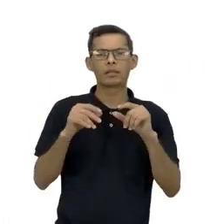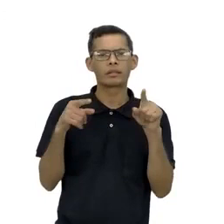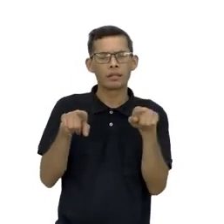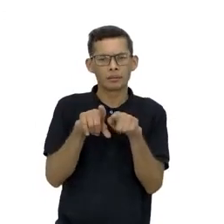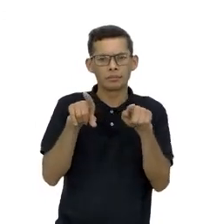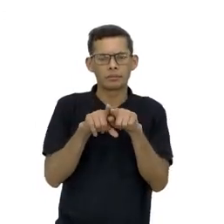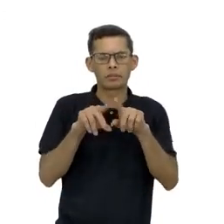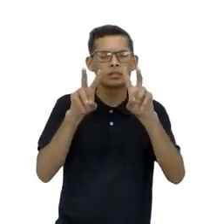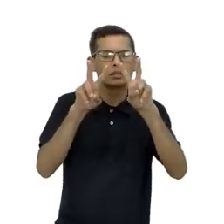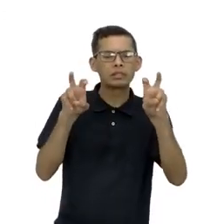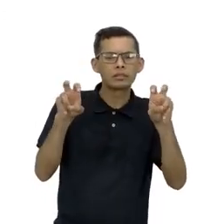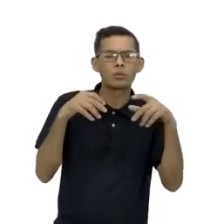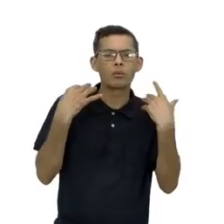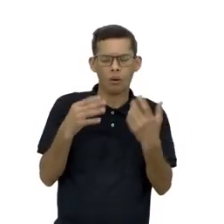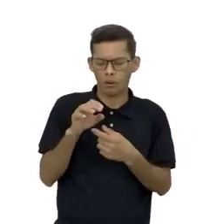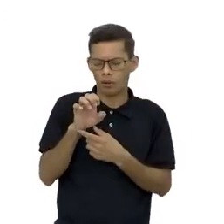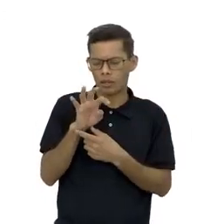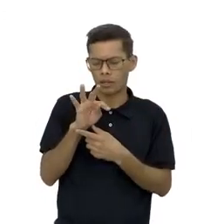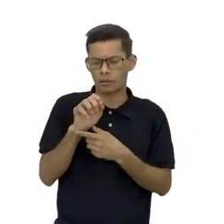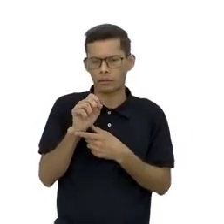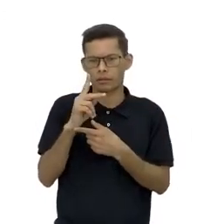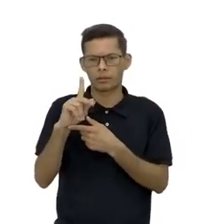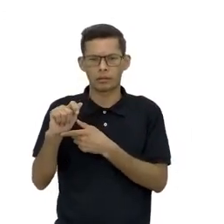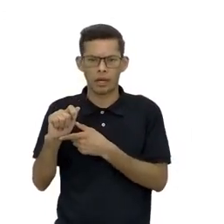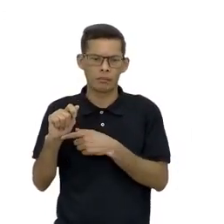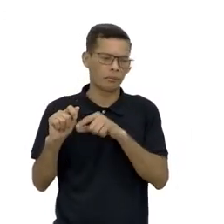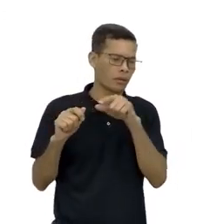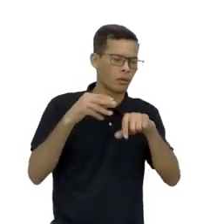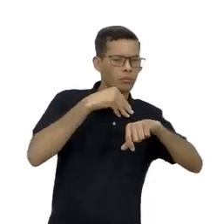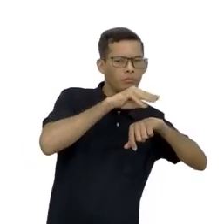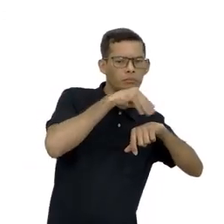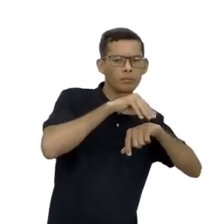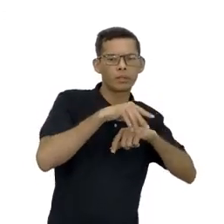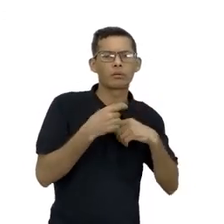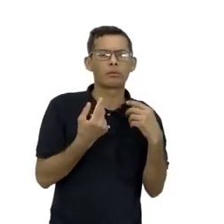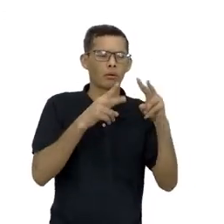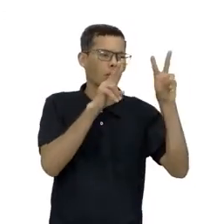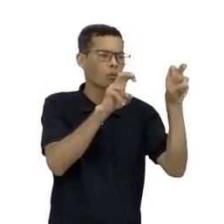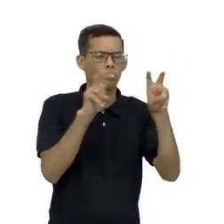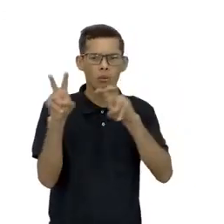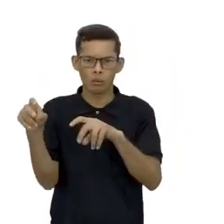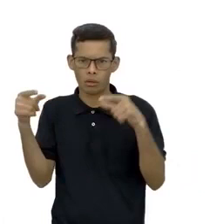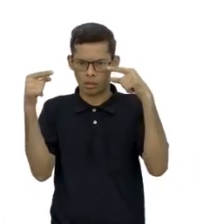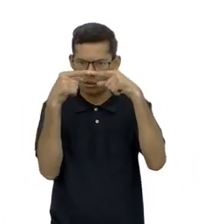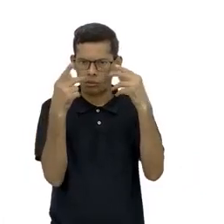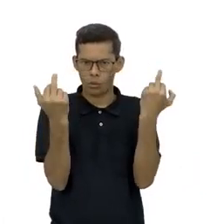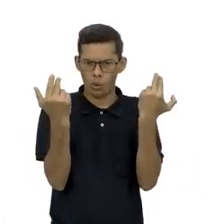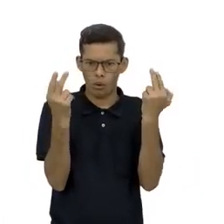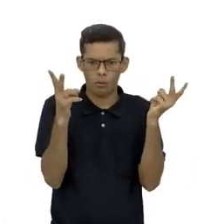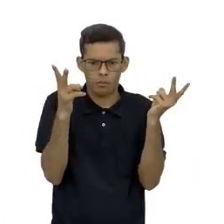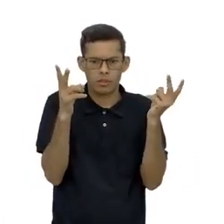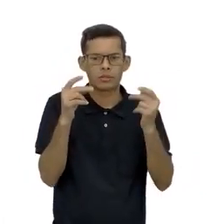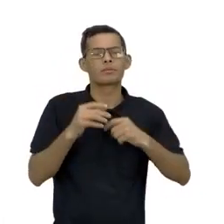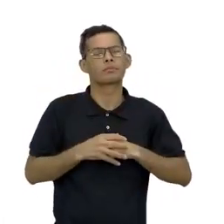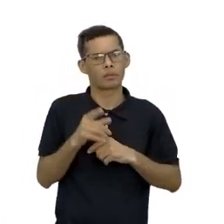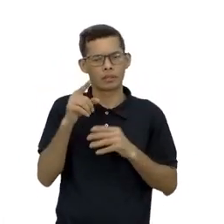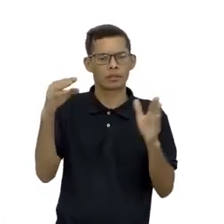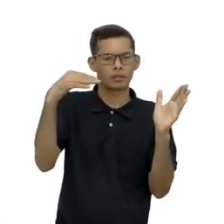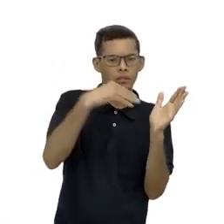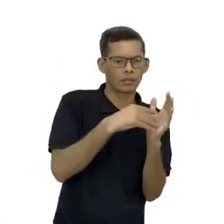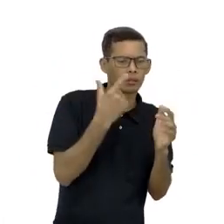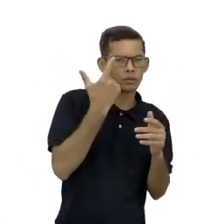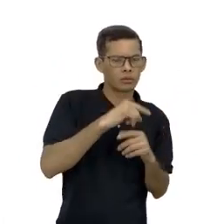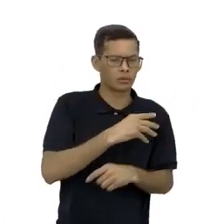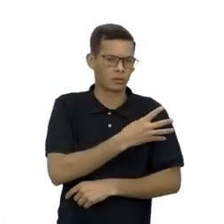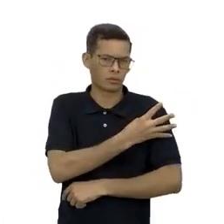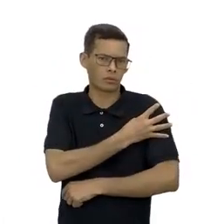né? Etapa ou pílula, para que vocês, então, finalmente cheguem à transmissão da pílula do 4º